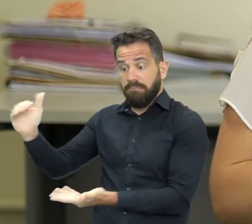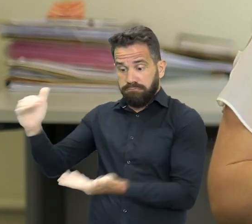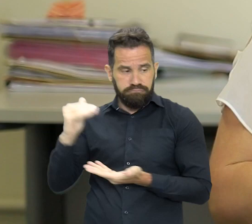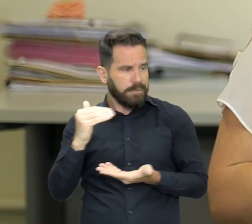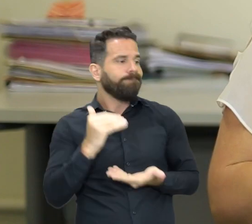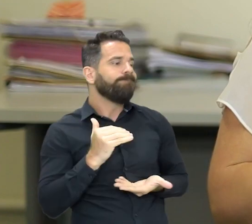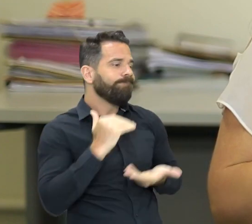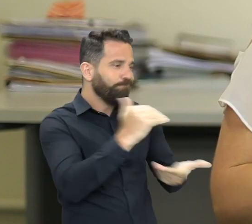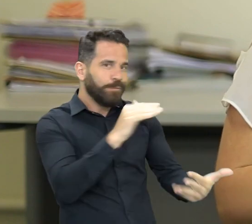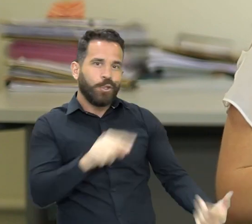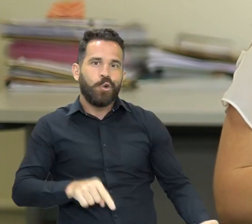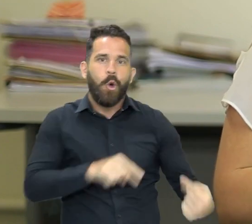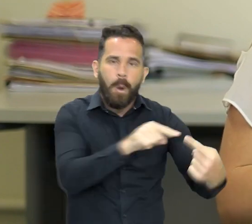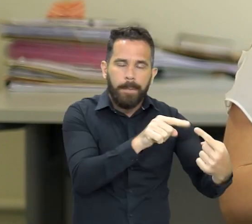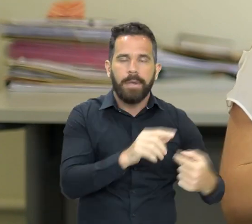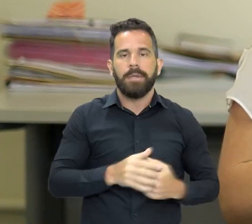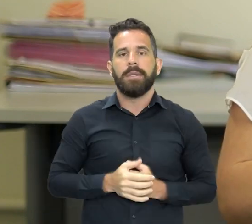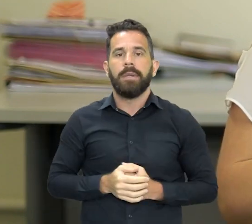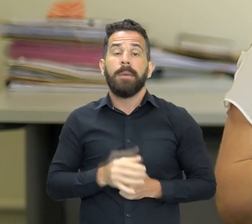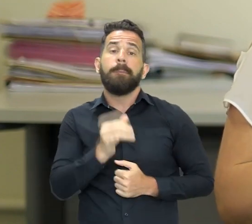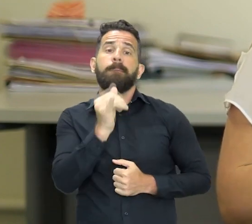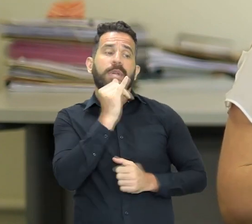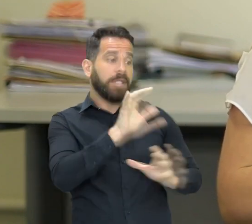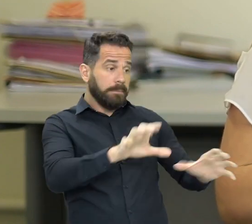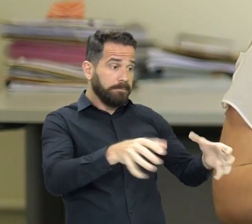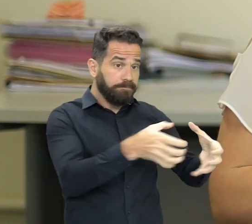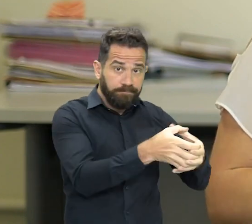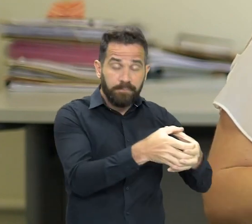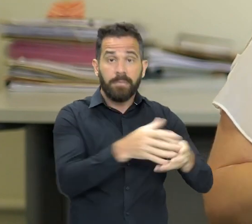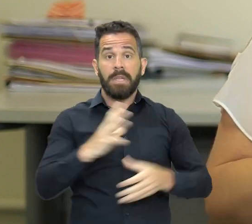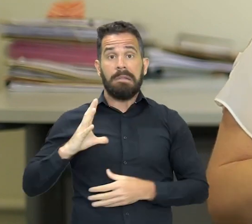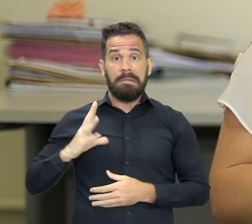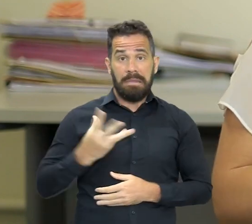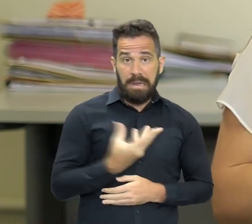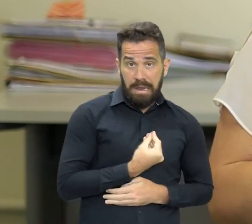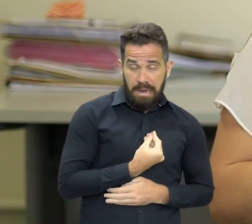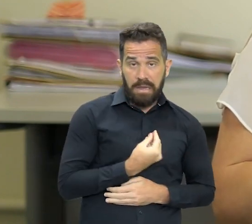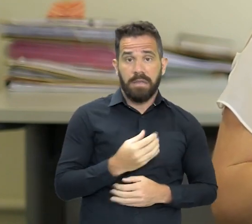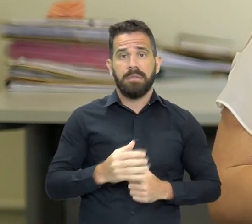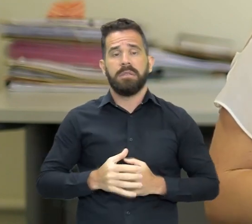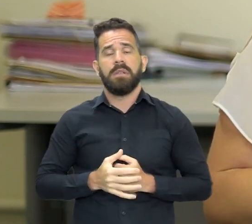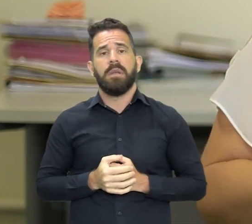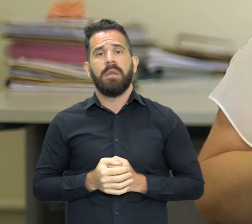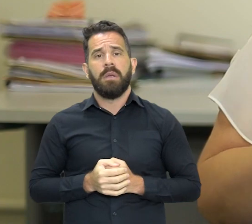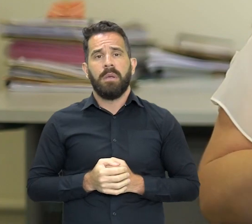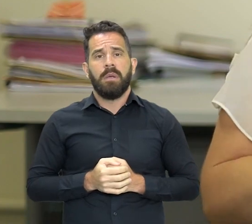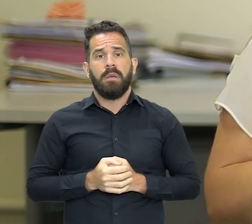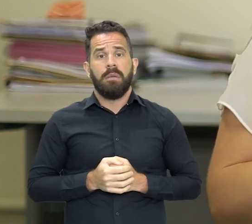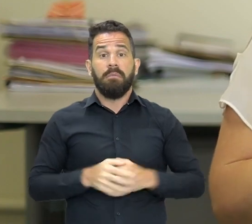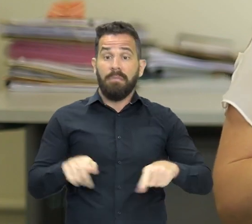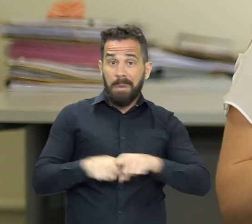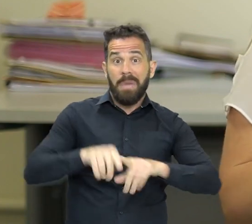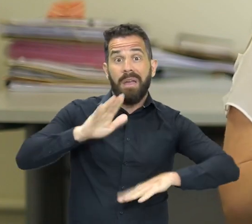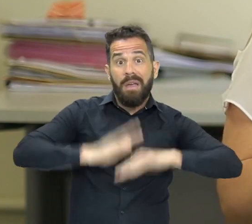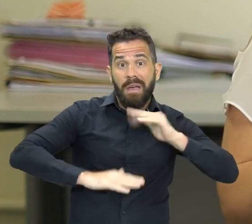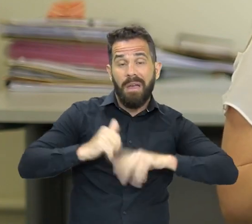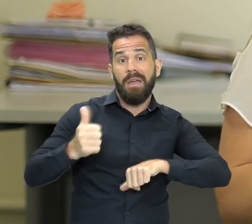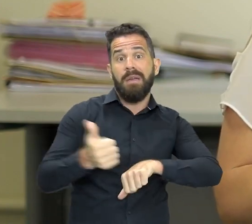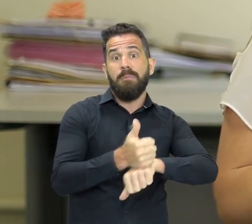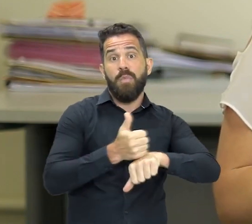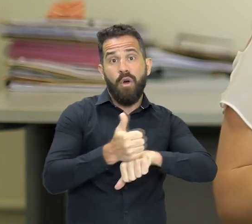foram pessoas pertencentes a grupos, por exemplo, de transexuais,